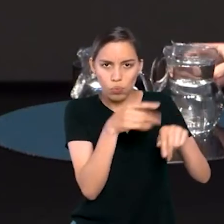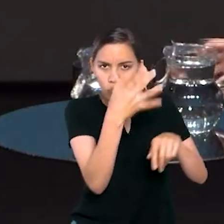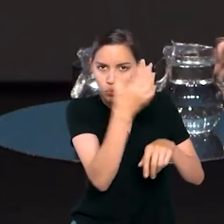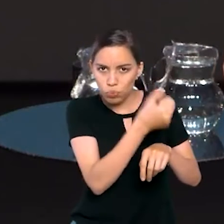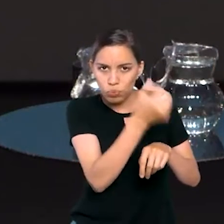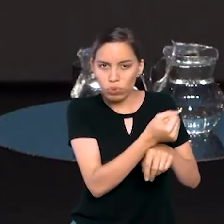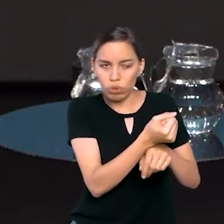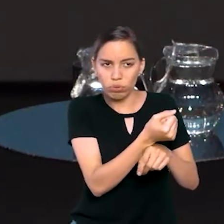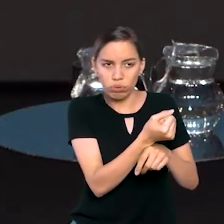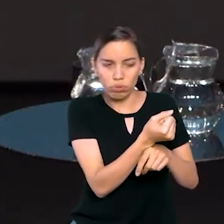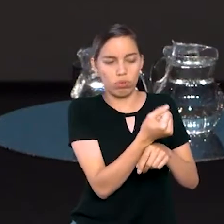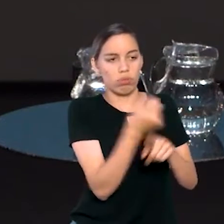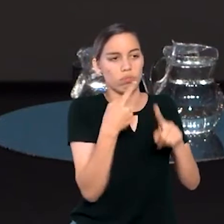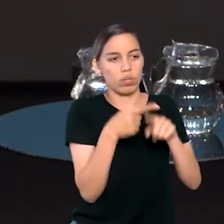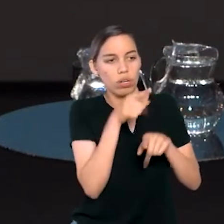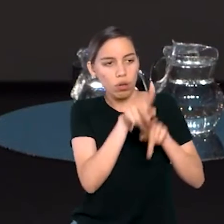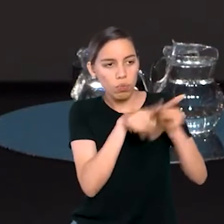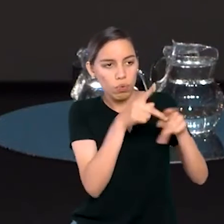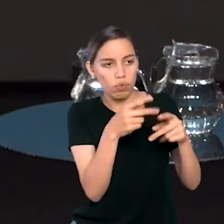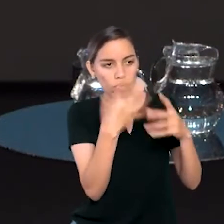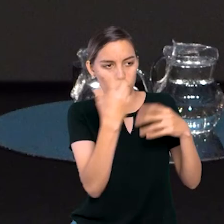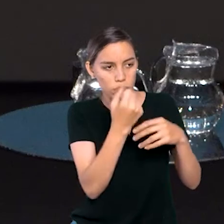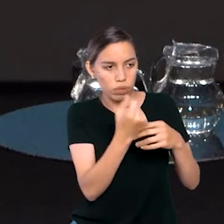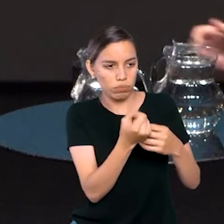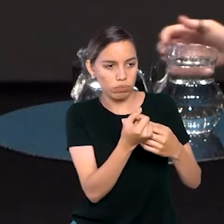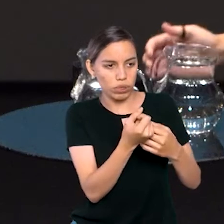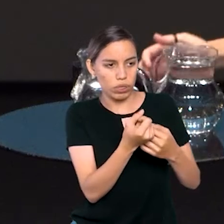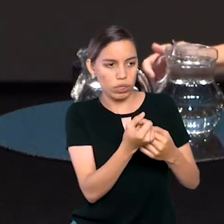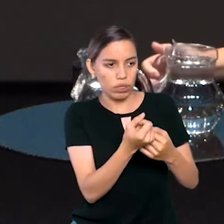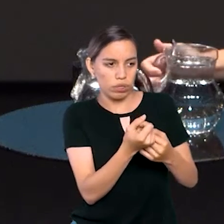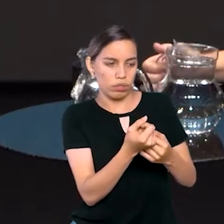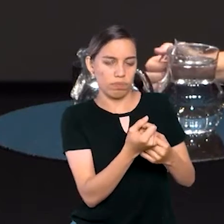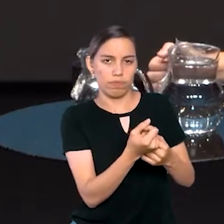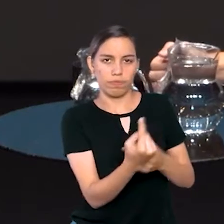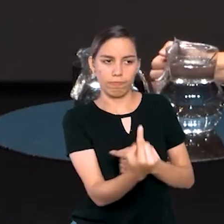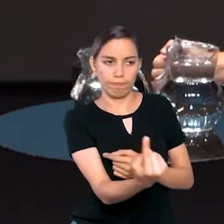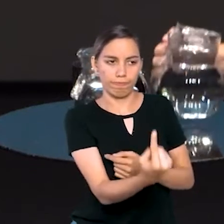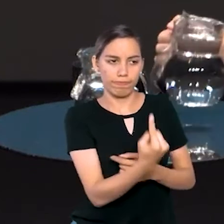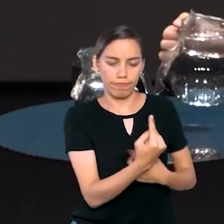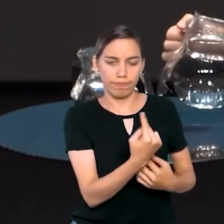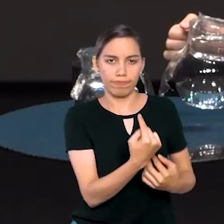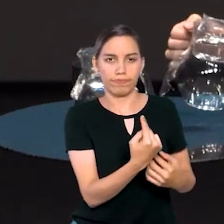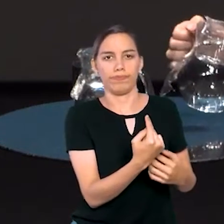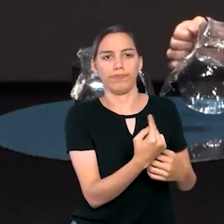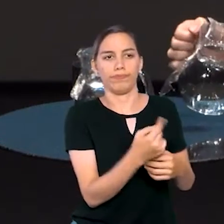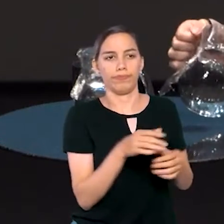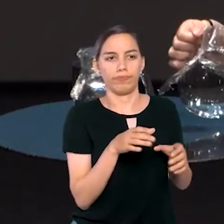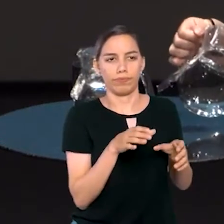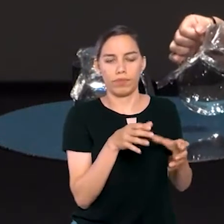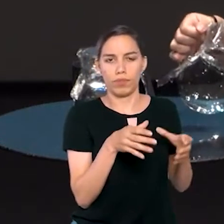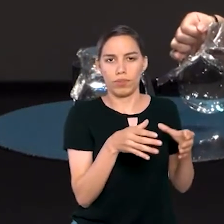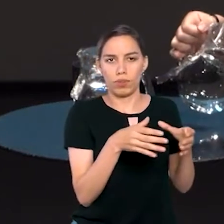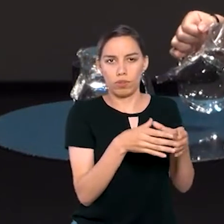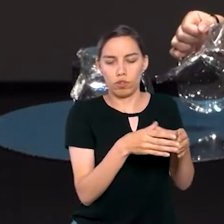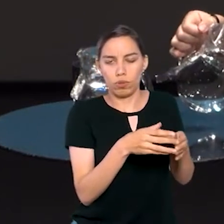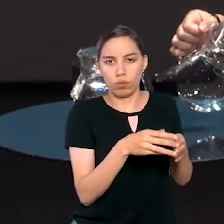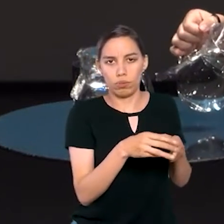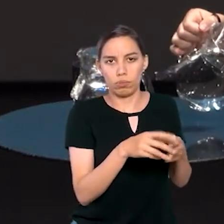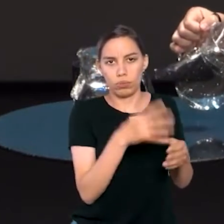povo. É uma ficção extraída de um episódio que aconteceu com Cinta Larga em